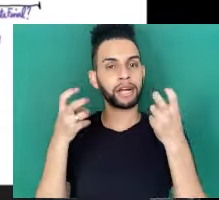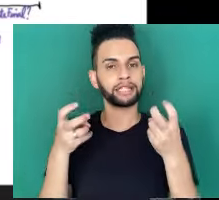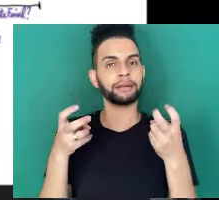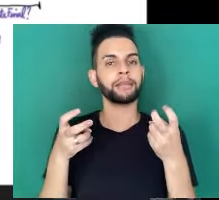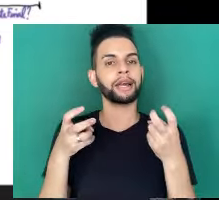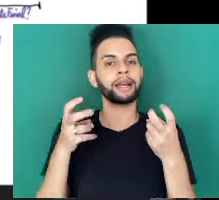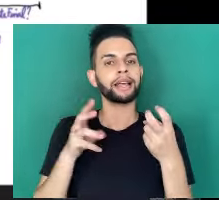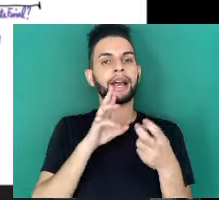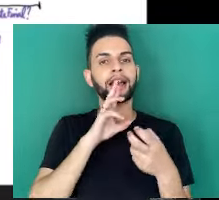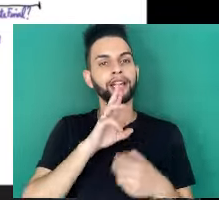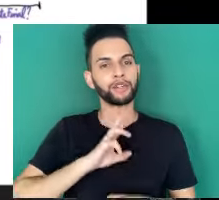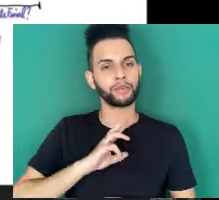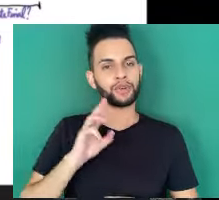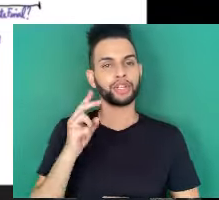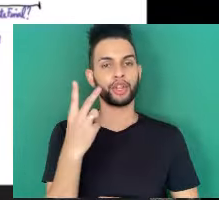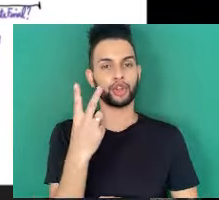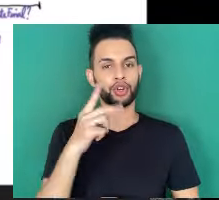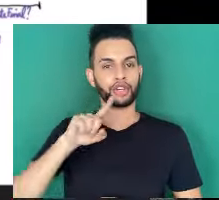2,25.